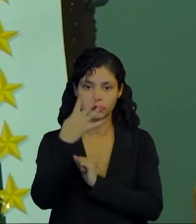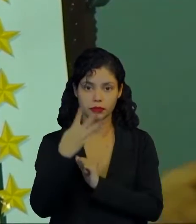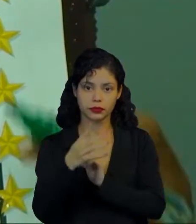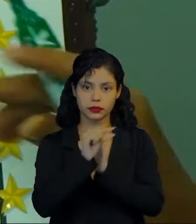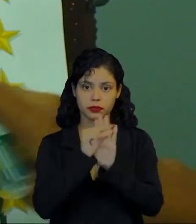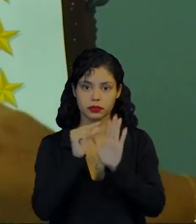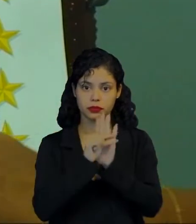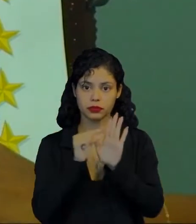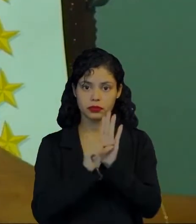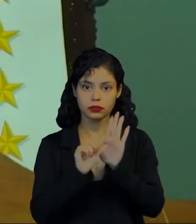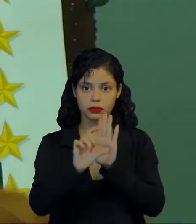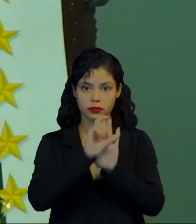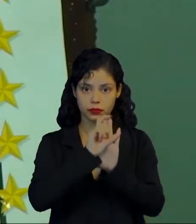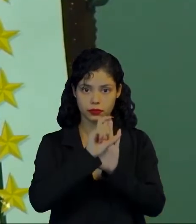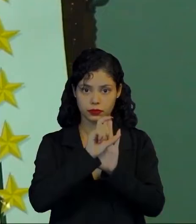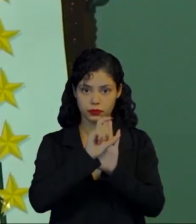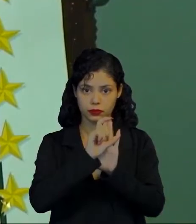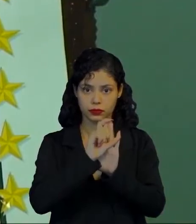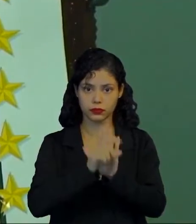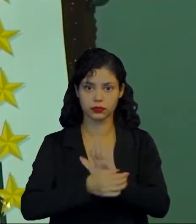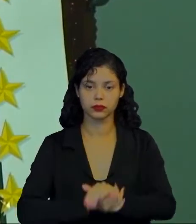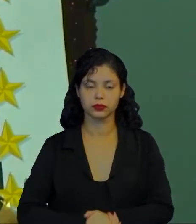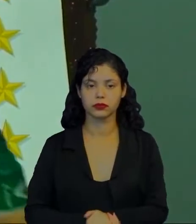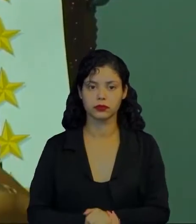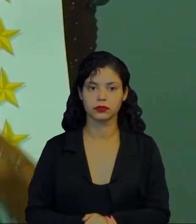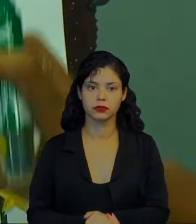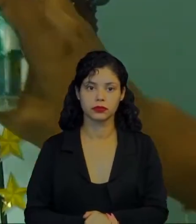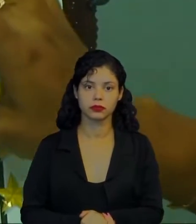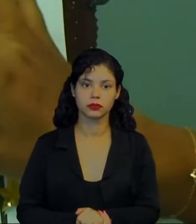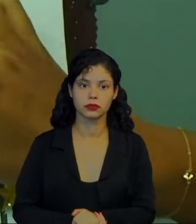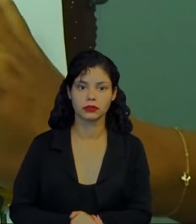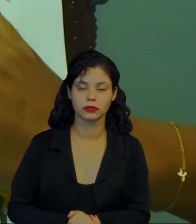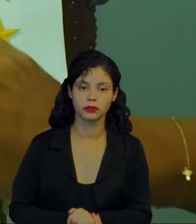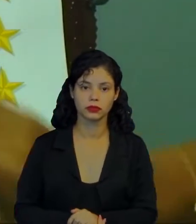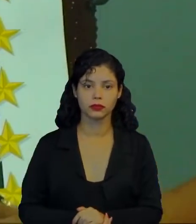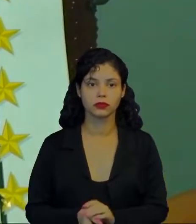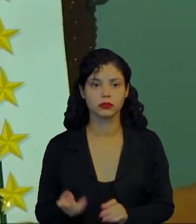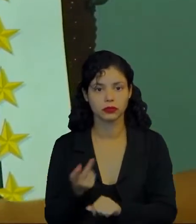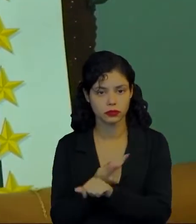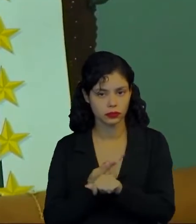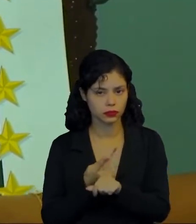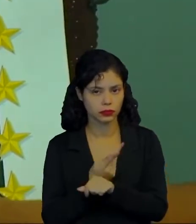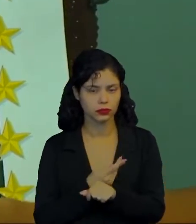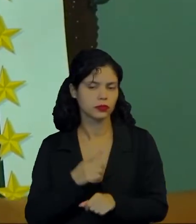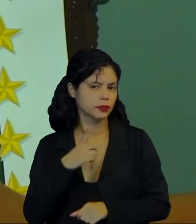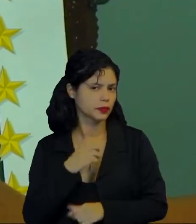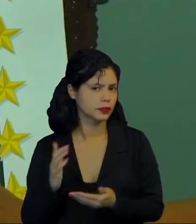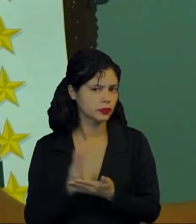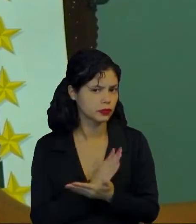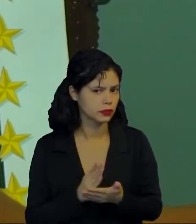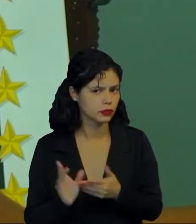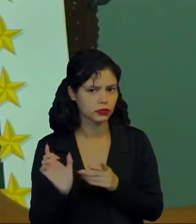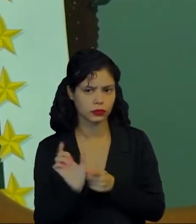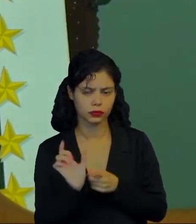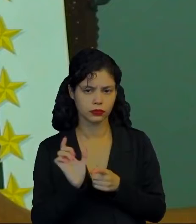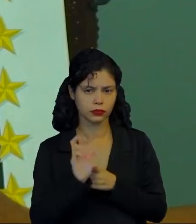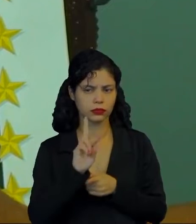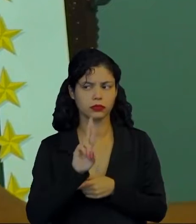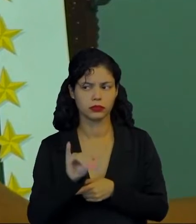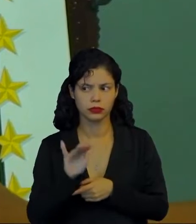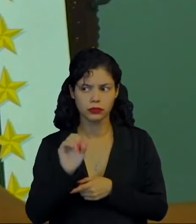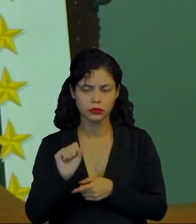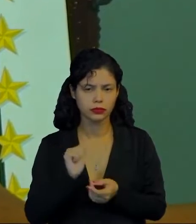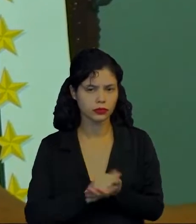primeiros versos a nossa primeira estrofe. Agora, vamos procurar aqui se tem alguma palavra que rima.